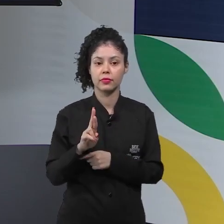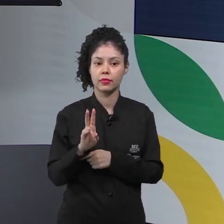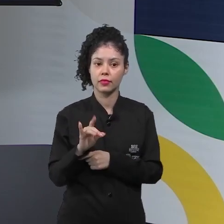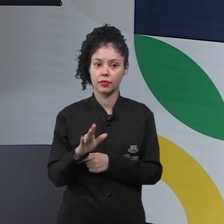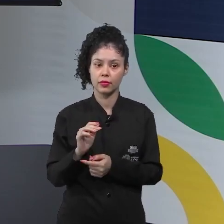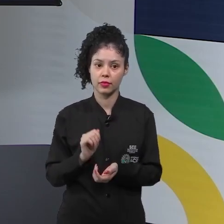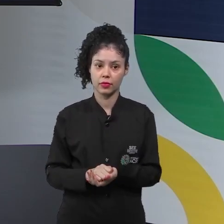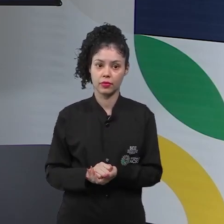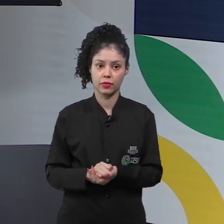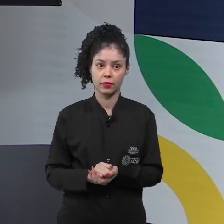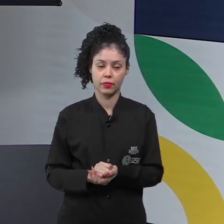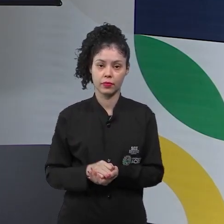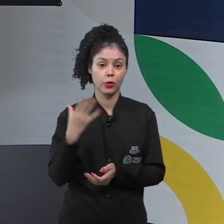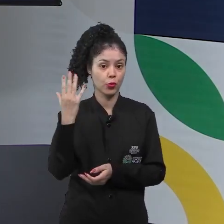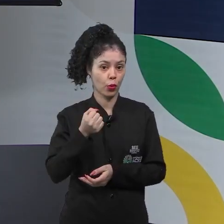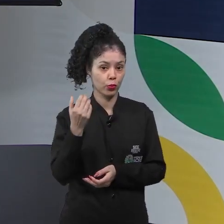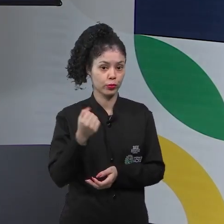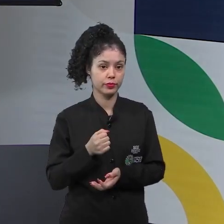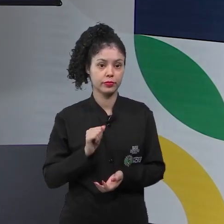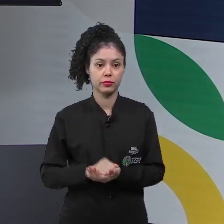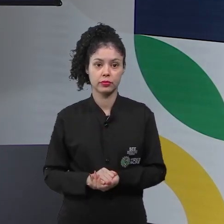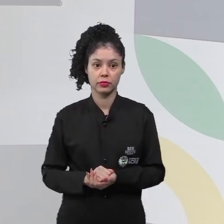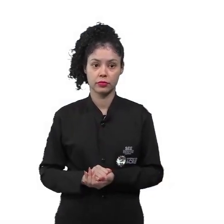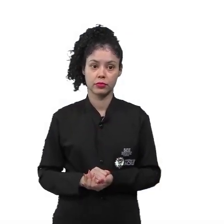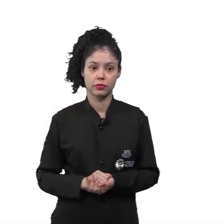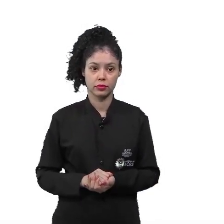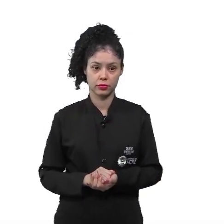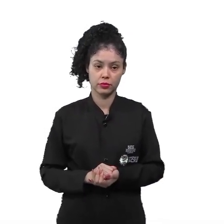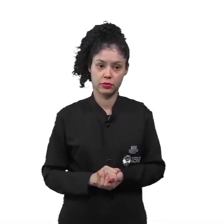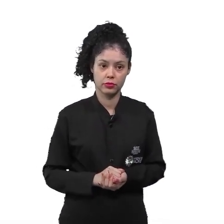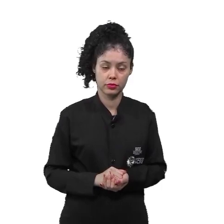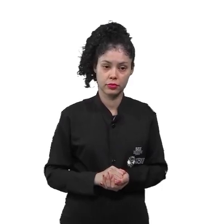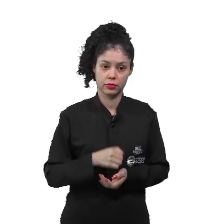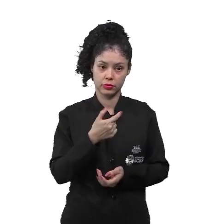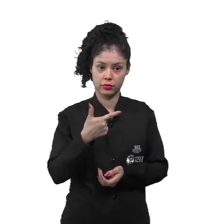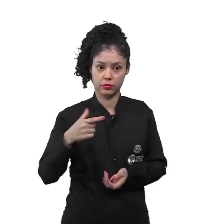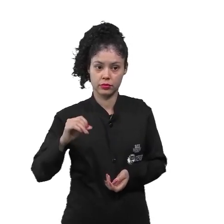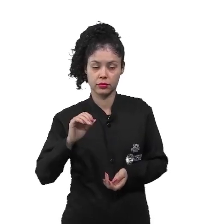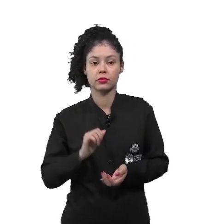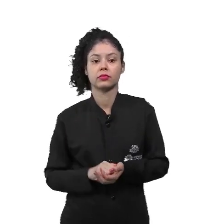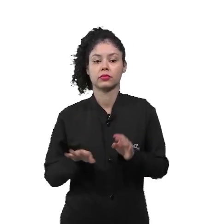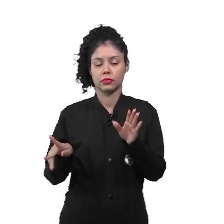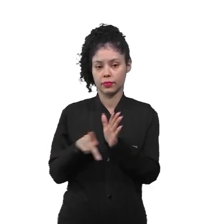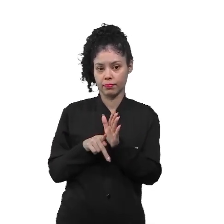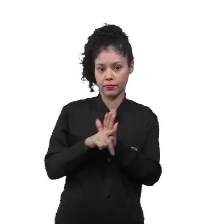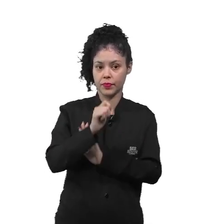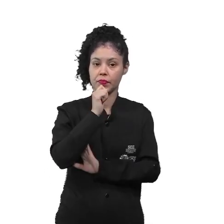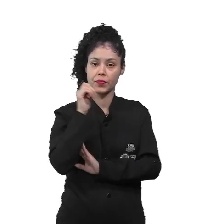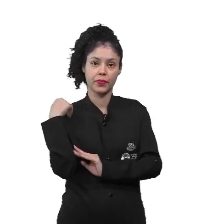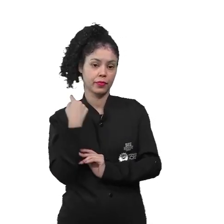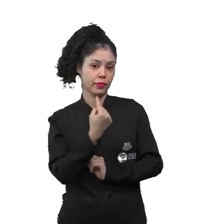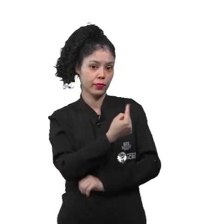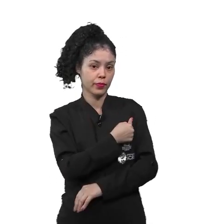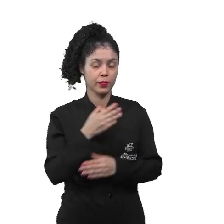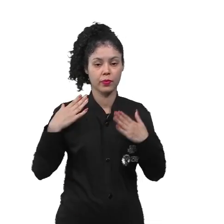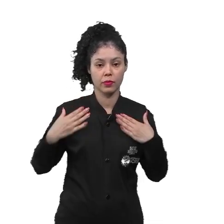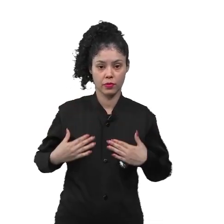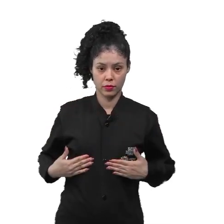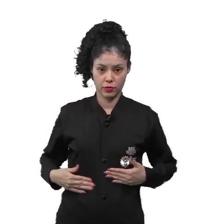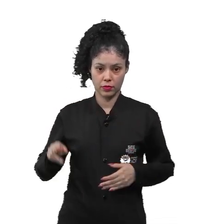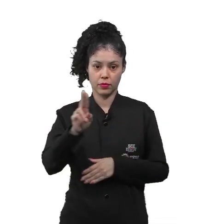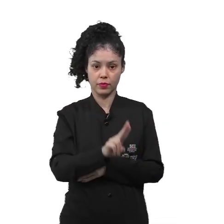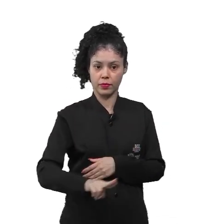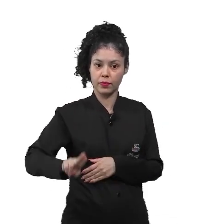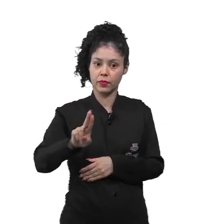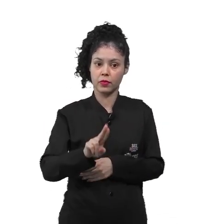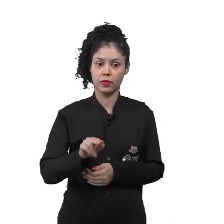de laticínios. Então, aqui, ó, são as 20, né, os 20 aminoácidos que o nosso corpo